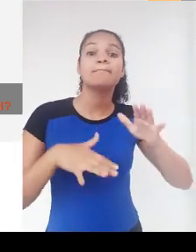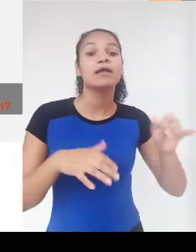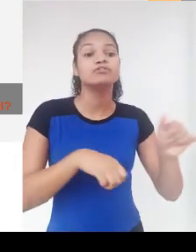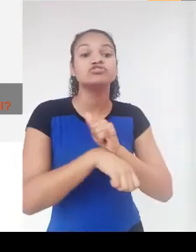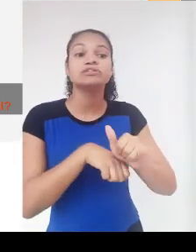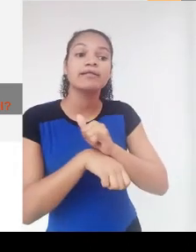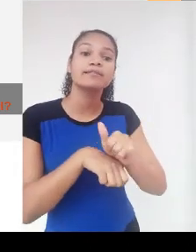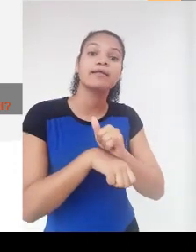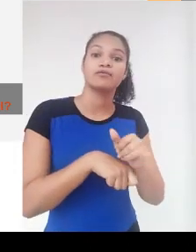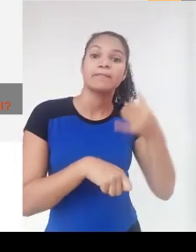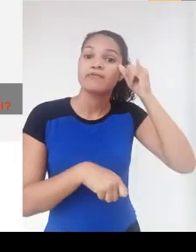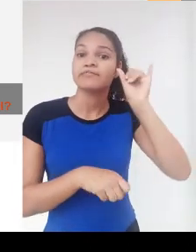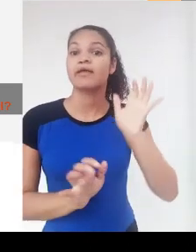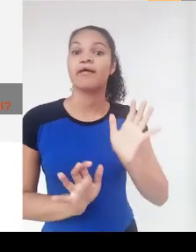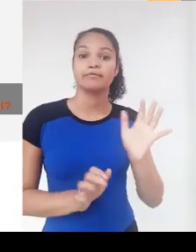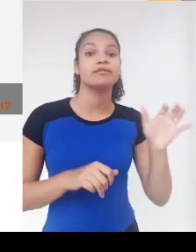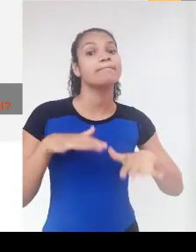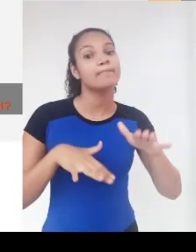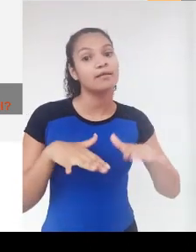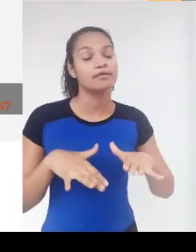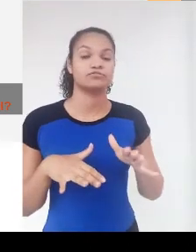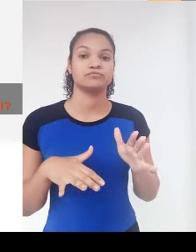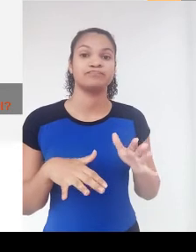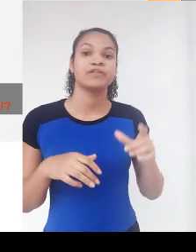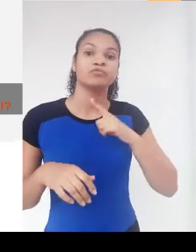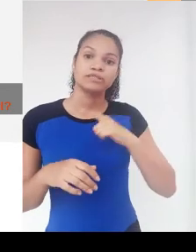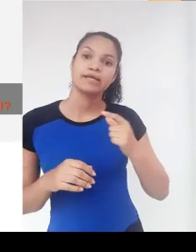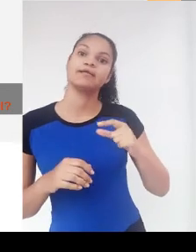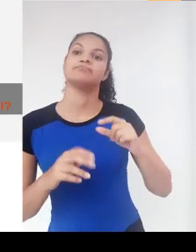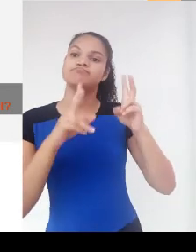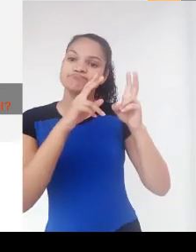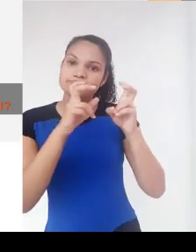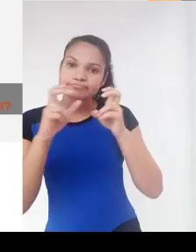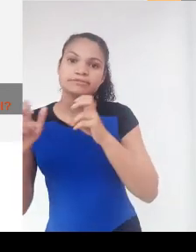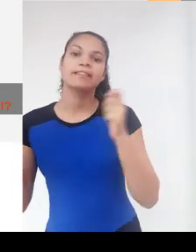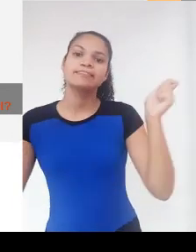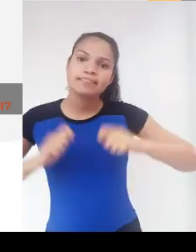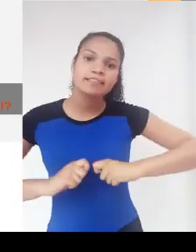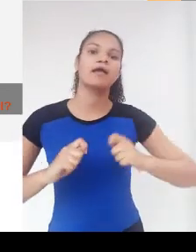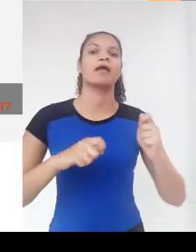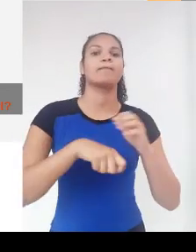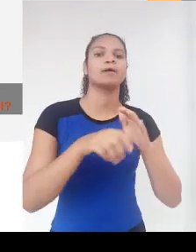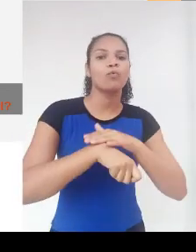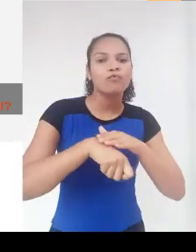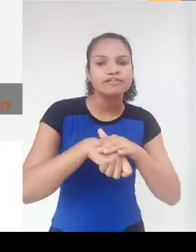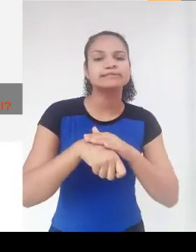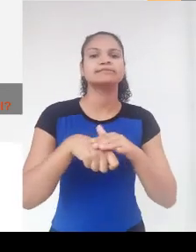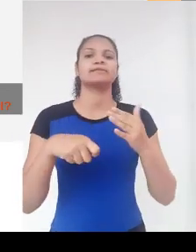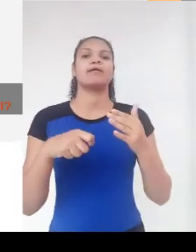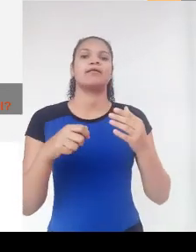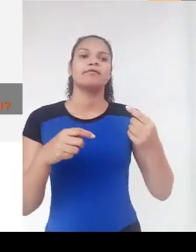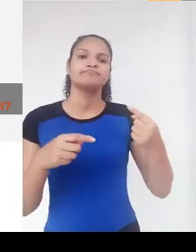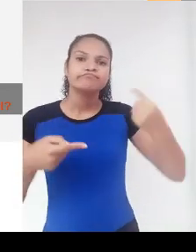muito, muito rapidamente. Então, são vários assuntos que vocês podem conversar, discutir, perguntar, dialogar